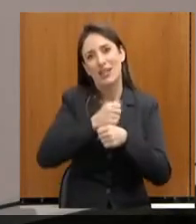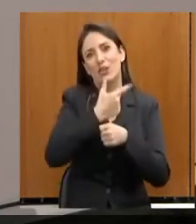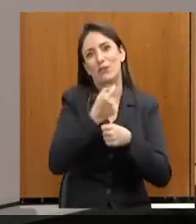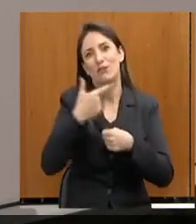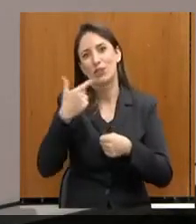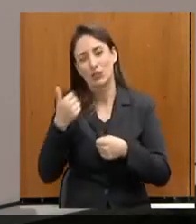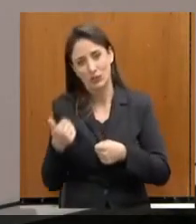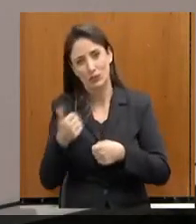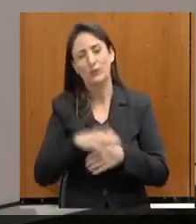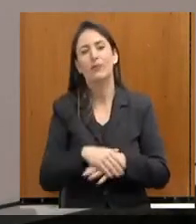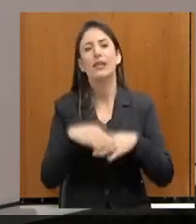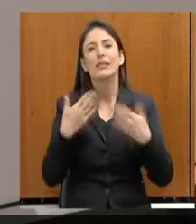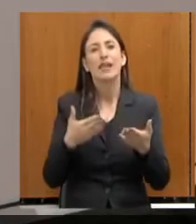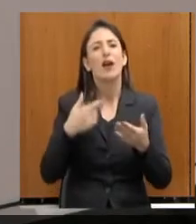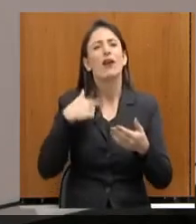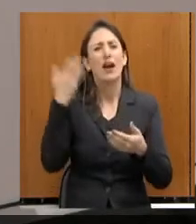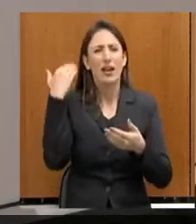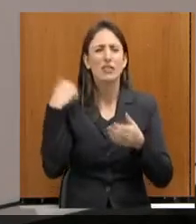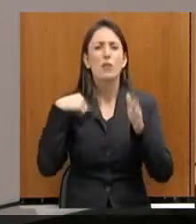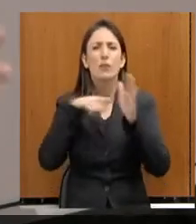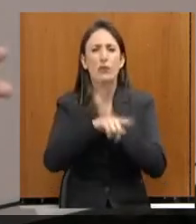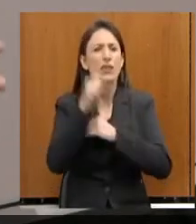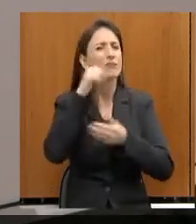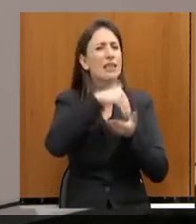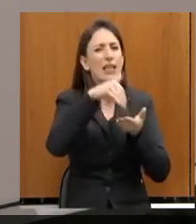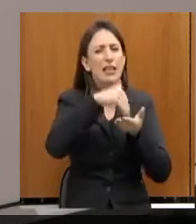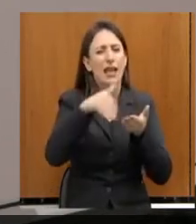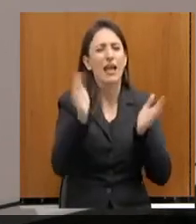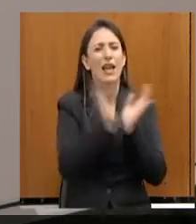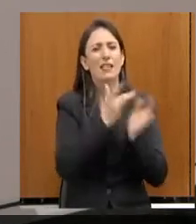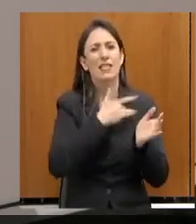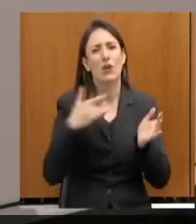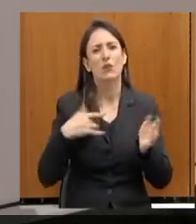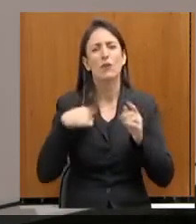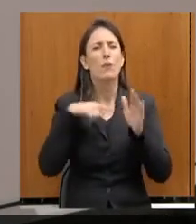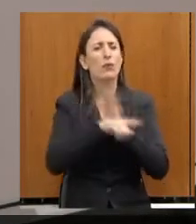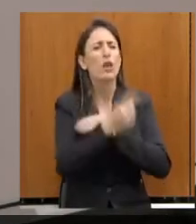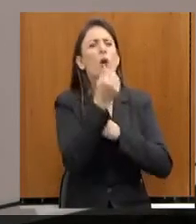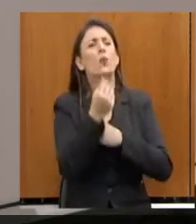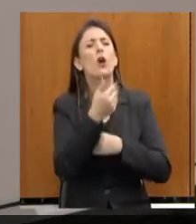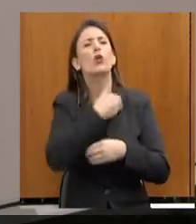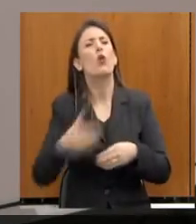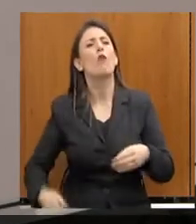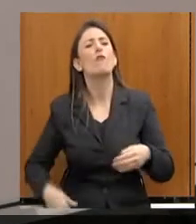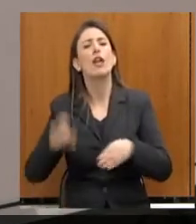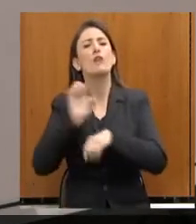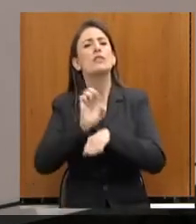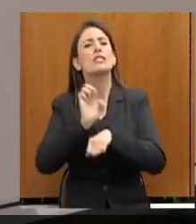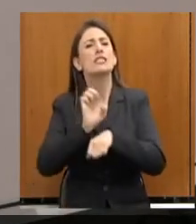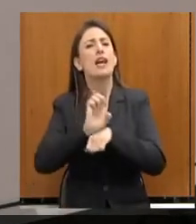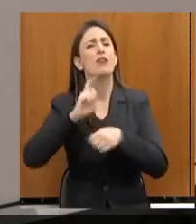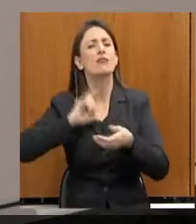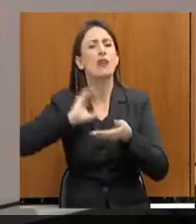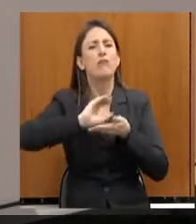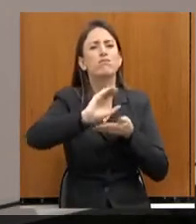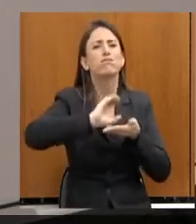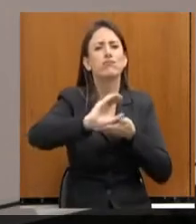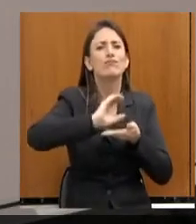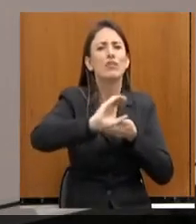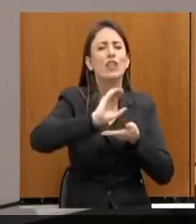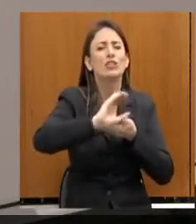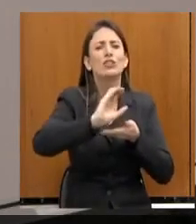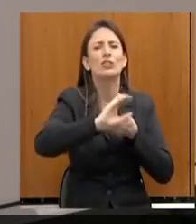eu não consegui ter a resposta quanto que o governo do estado e investir na produção de vacina ali que tá ali na UFMG gente né lá em São